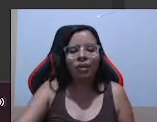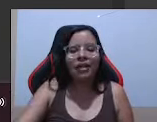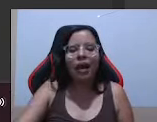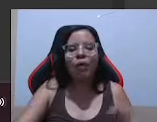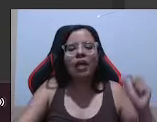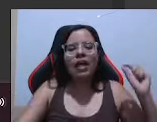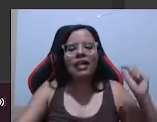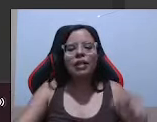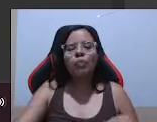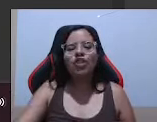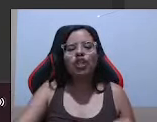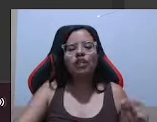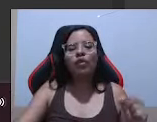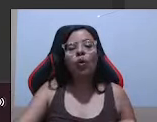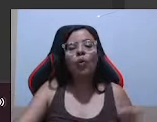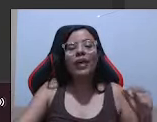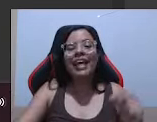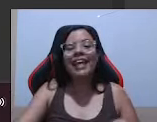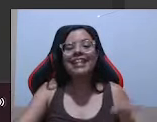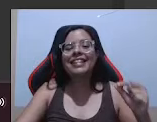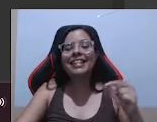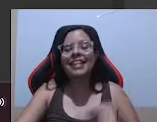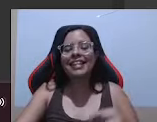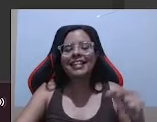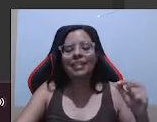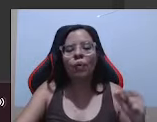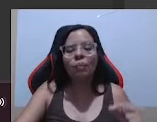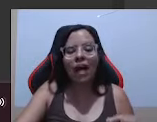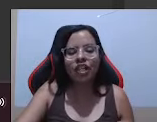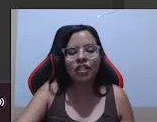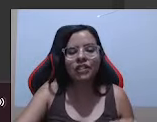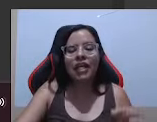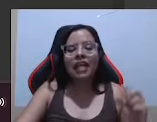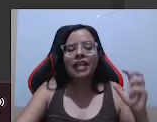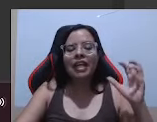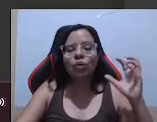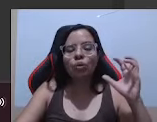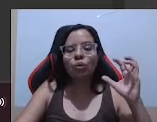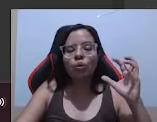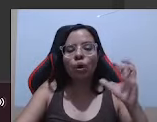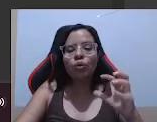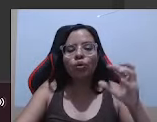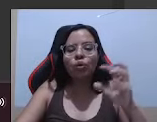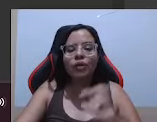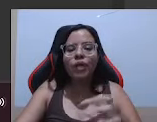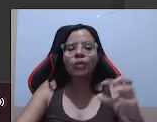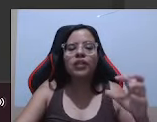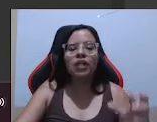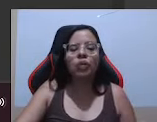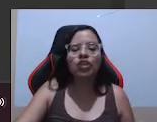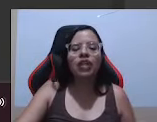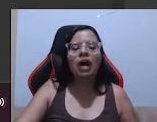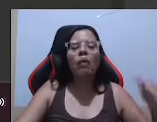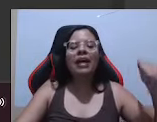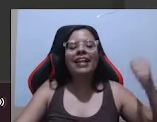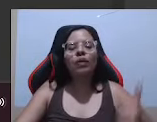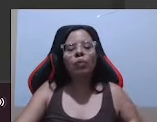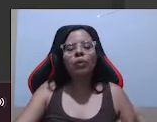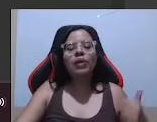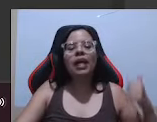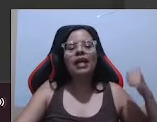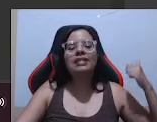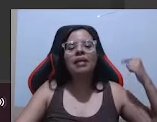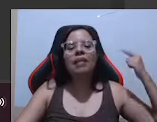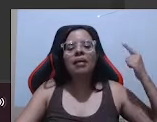ensino fundamental. Essa apostila ficou com 575 páginas e tem todos os conteúdos aqui do edital: